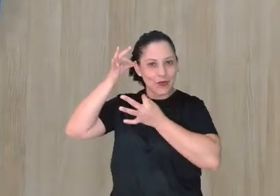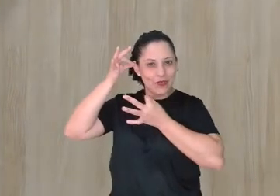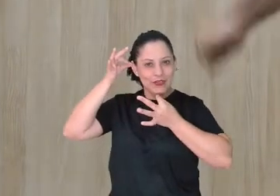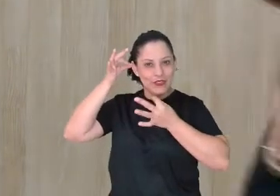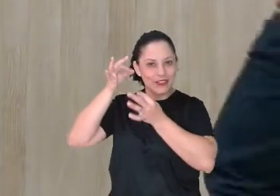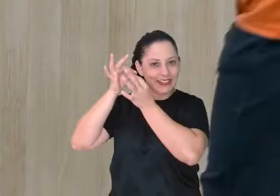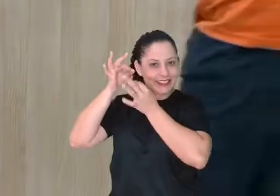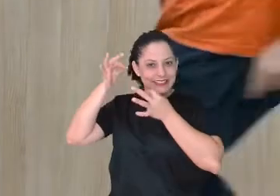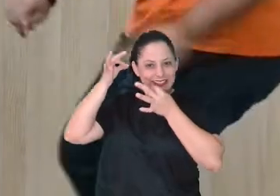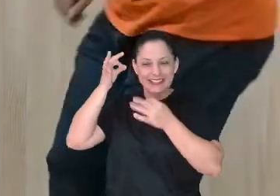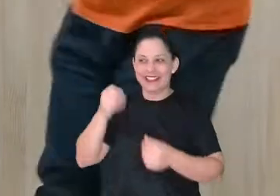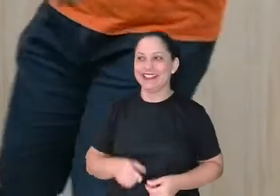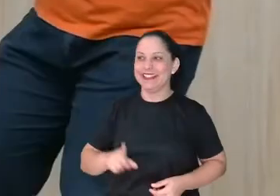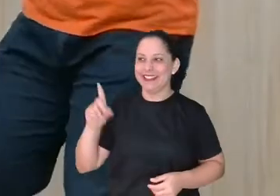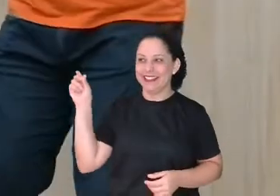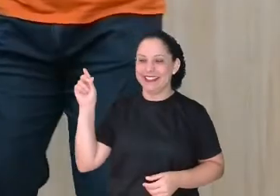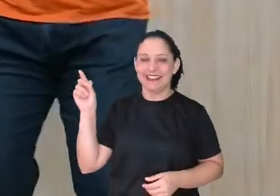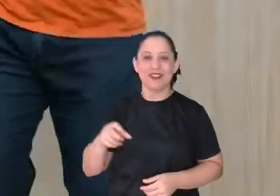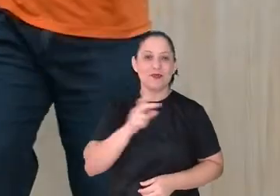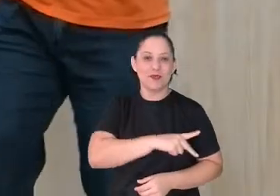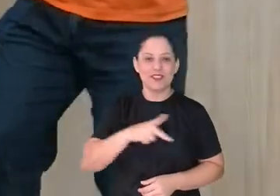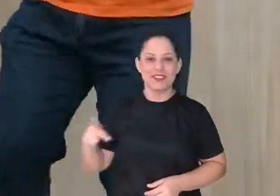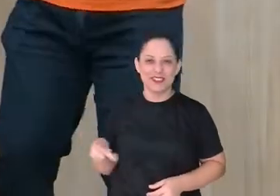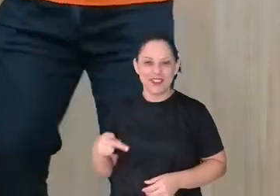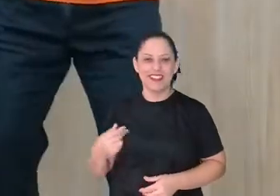aqui, ó. Olha só.